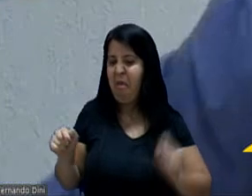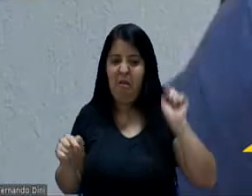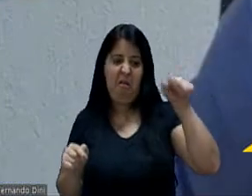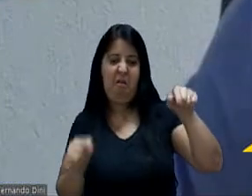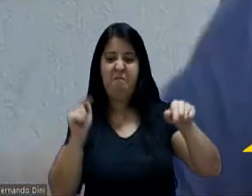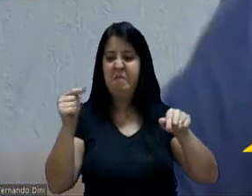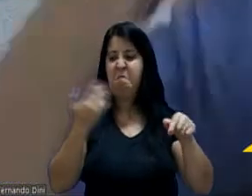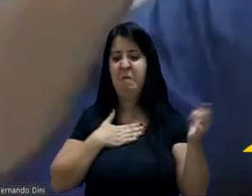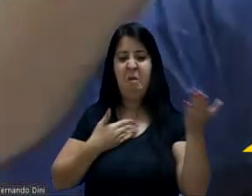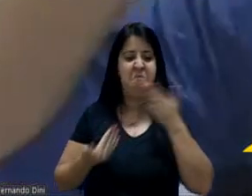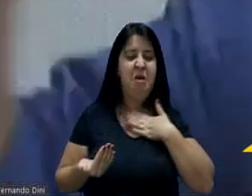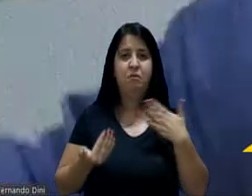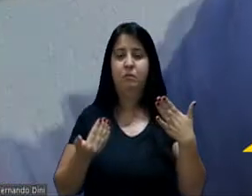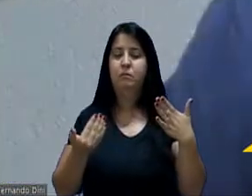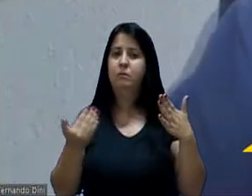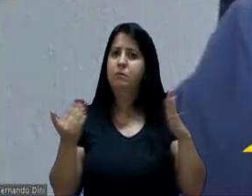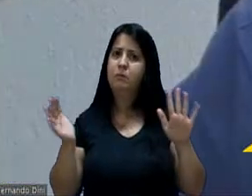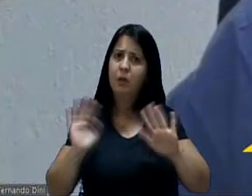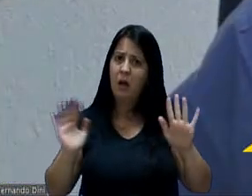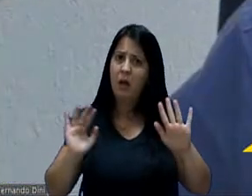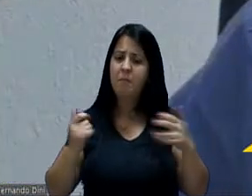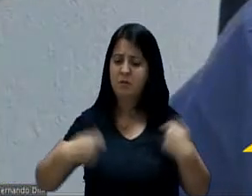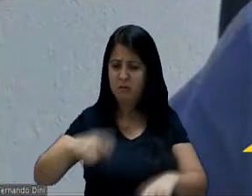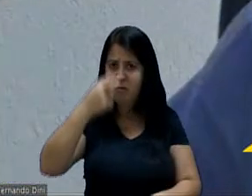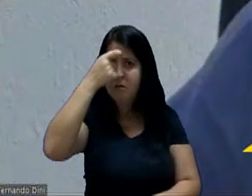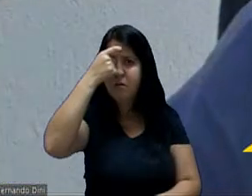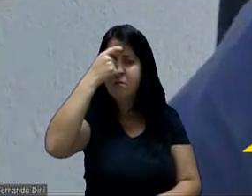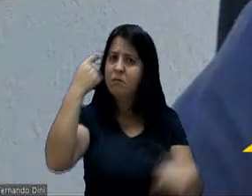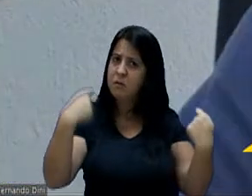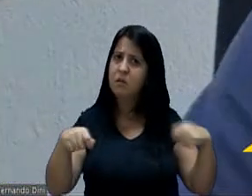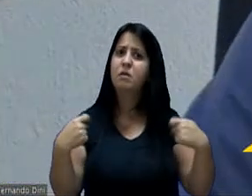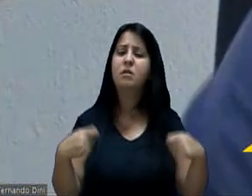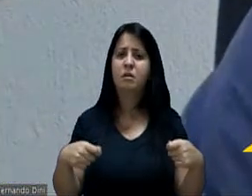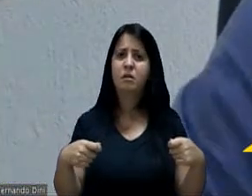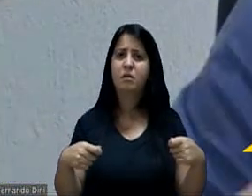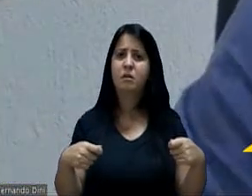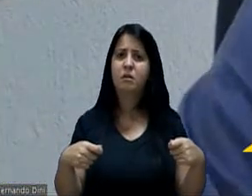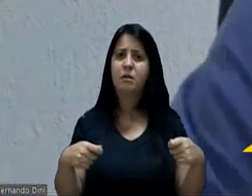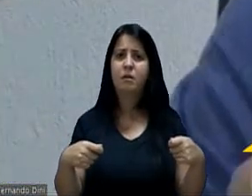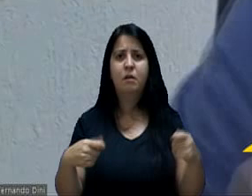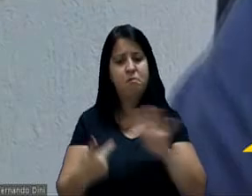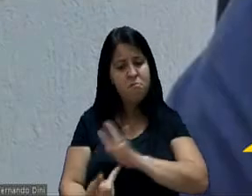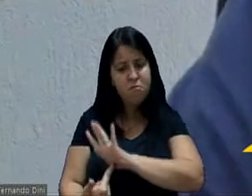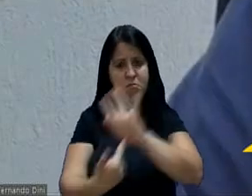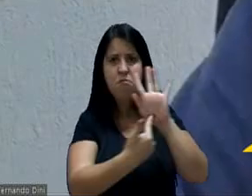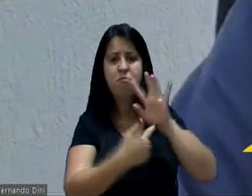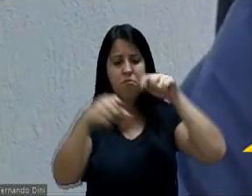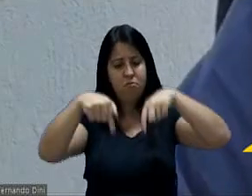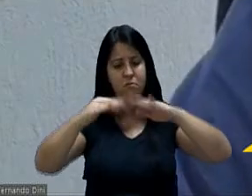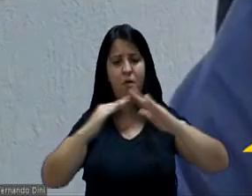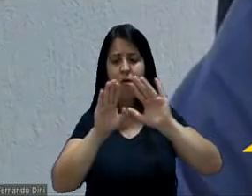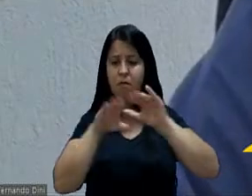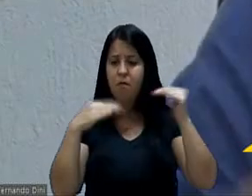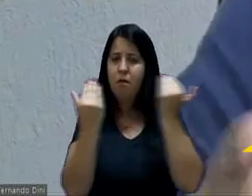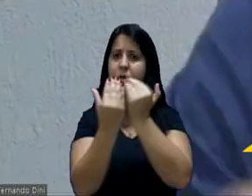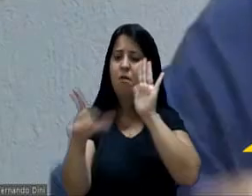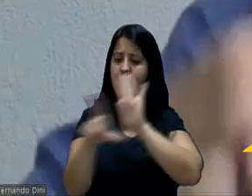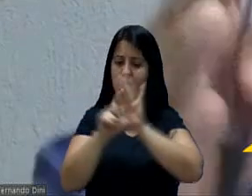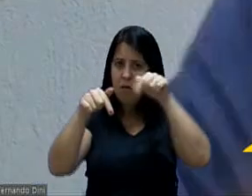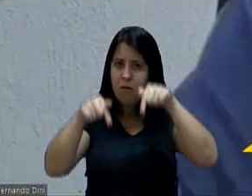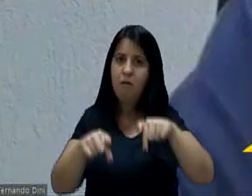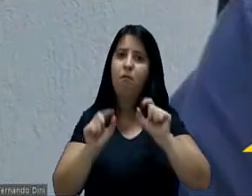meu. Vamos ter um pouco mais de consciência, presidente, e mostrar que esta Casa de Leis, ela